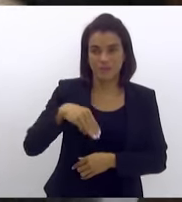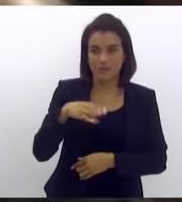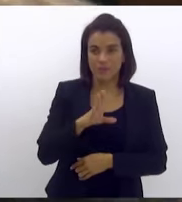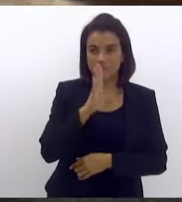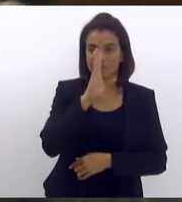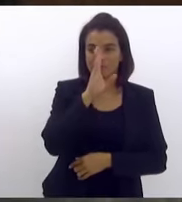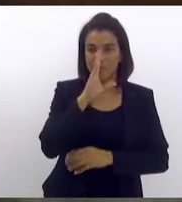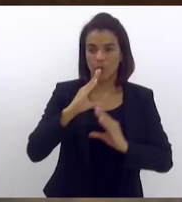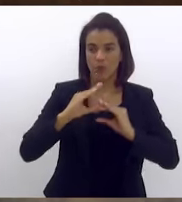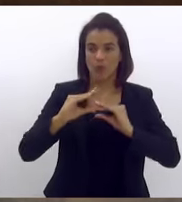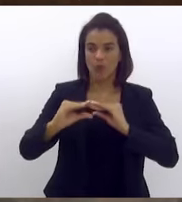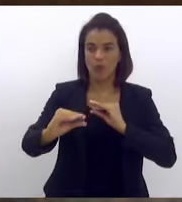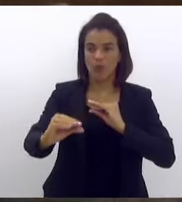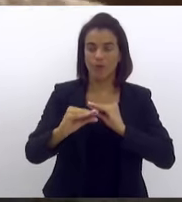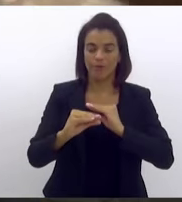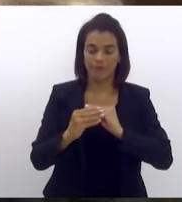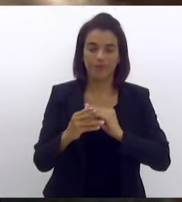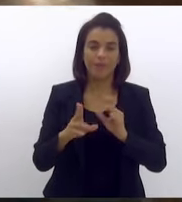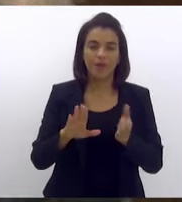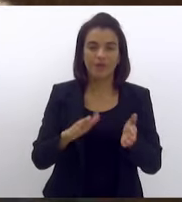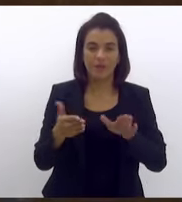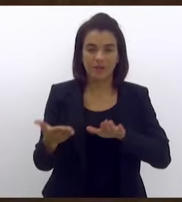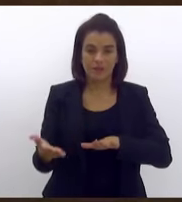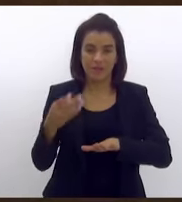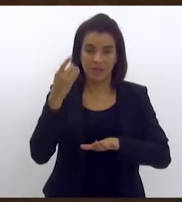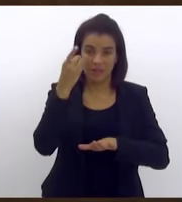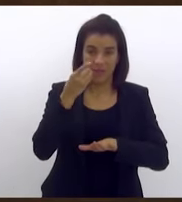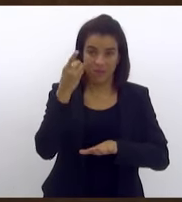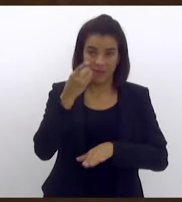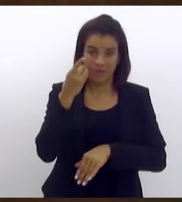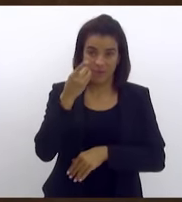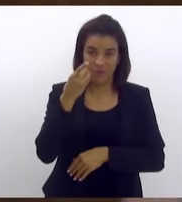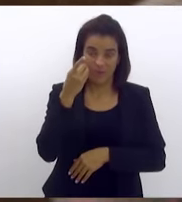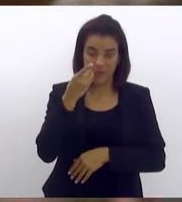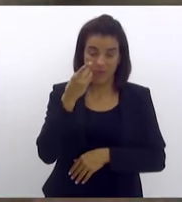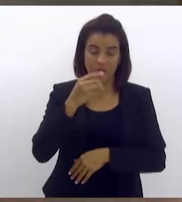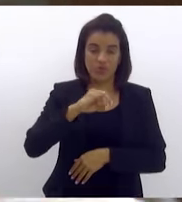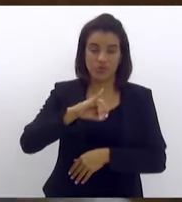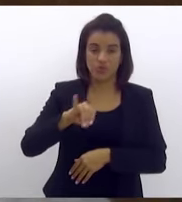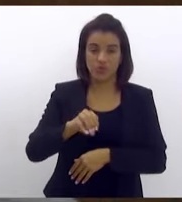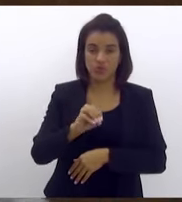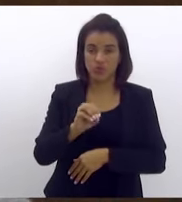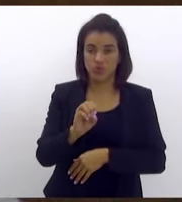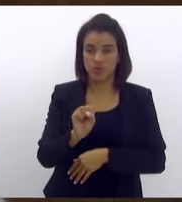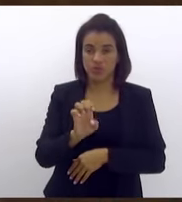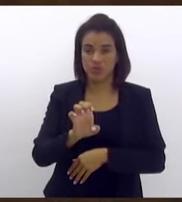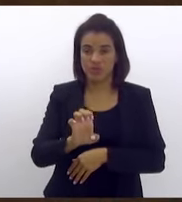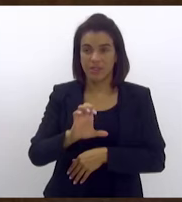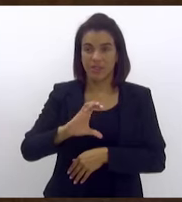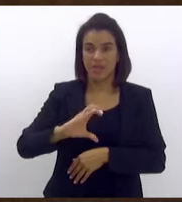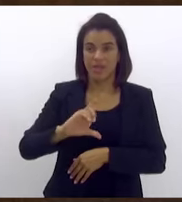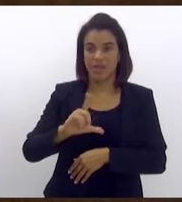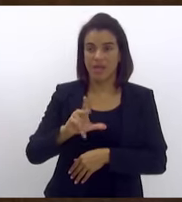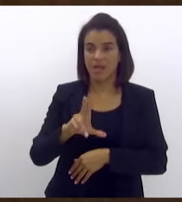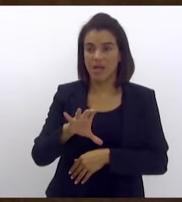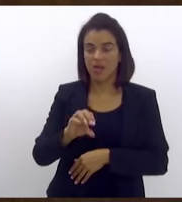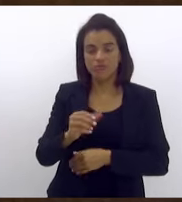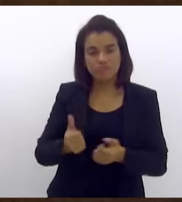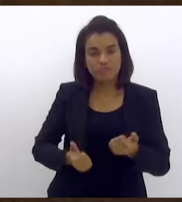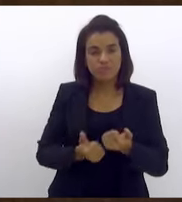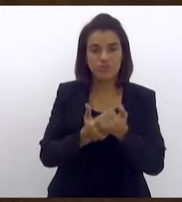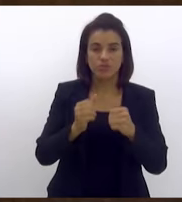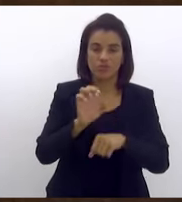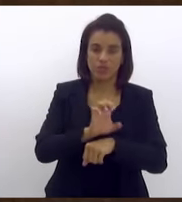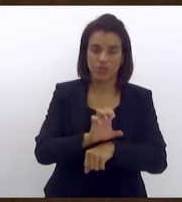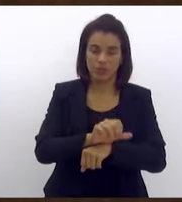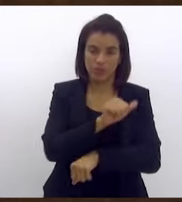pelo falecimento, na semana passada, do deputado, deputado José Cláudio, que fez muito pelo interior do estado do Rio de